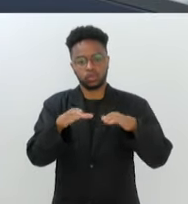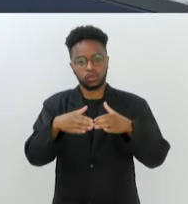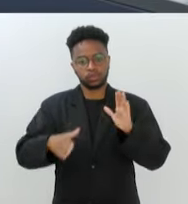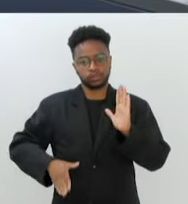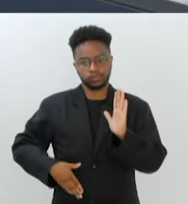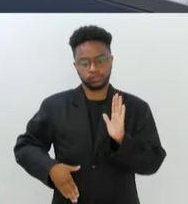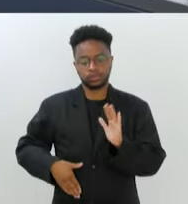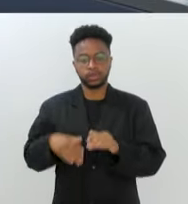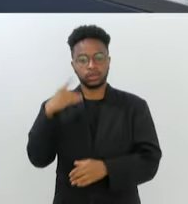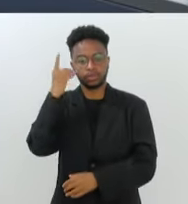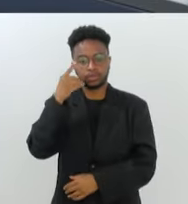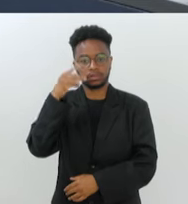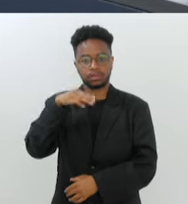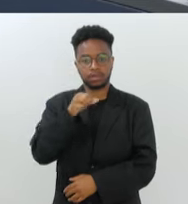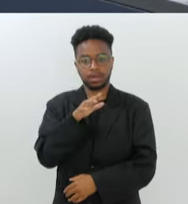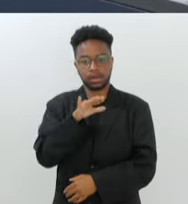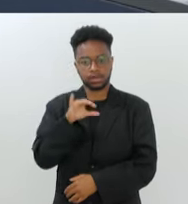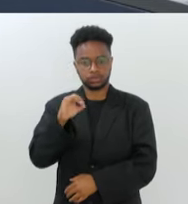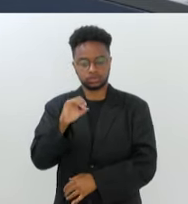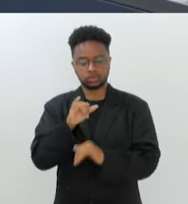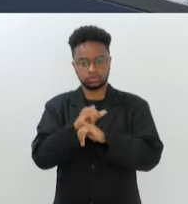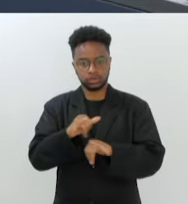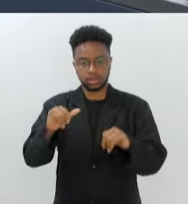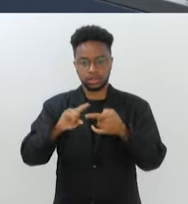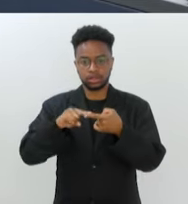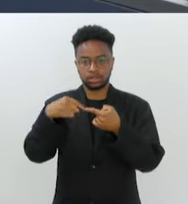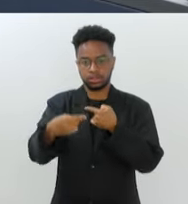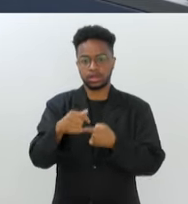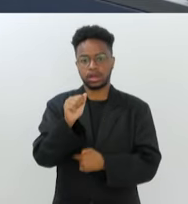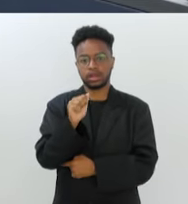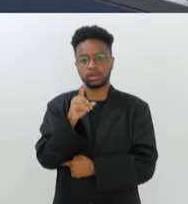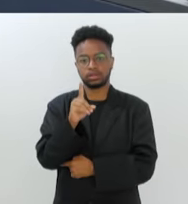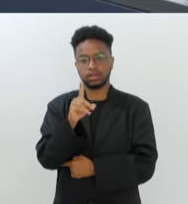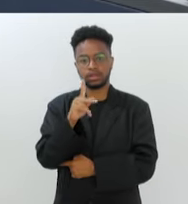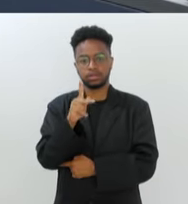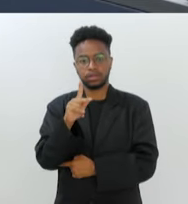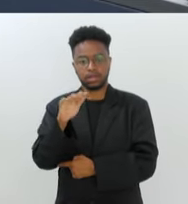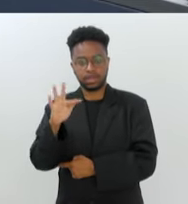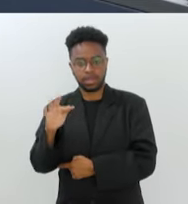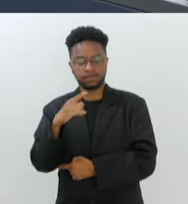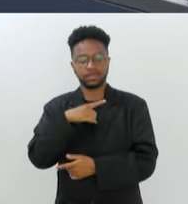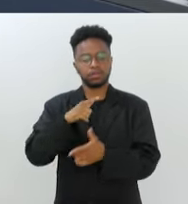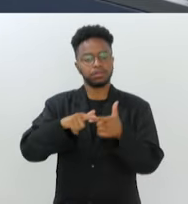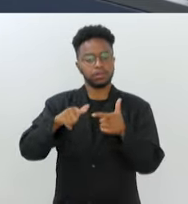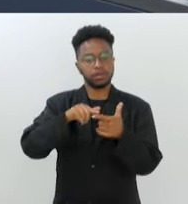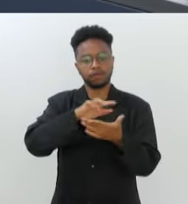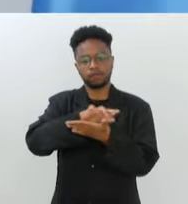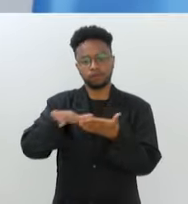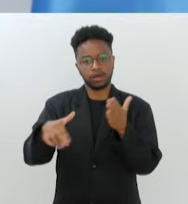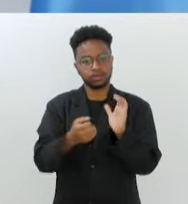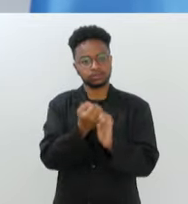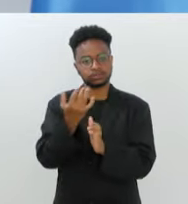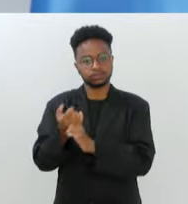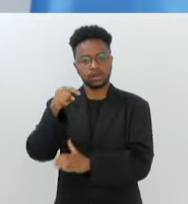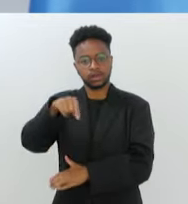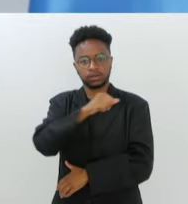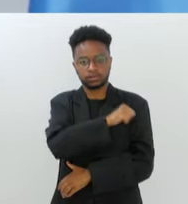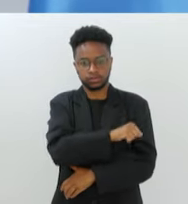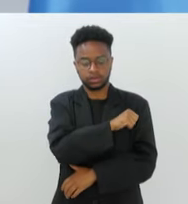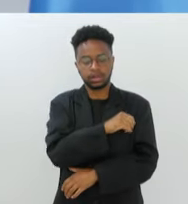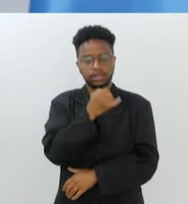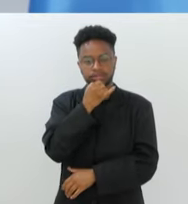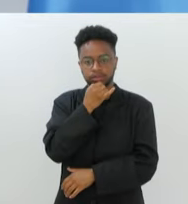Márcio Galberto, após a ADPF, inúmeros problemas passaram a surgir na área da segurança do Estado, como a expansão